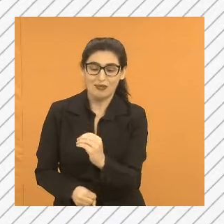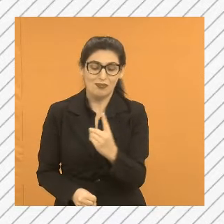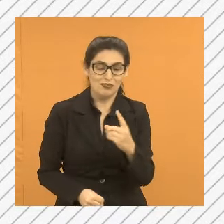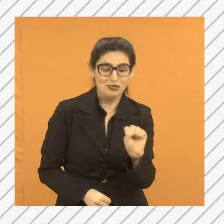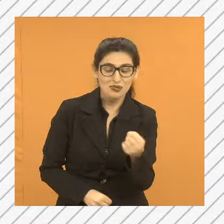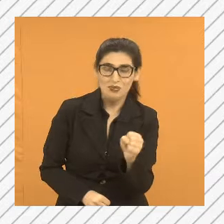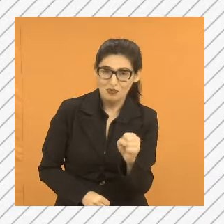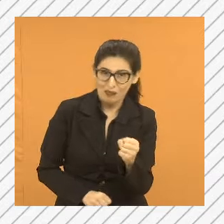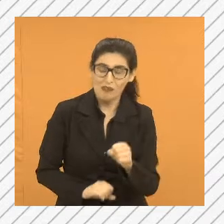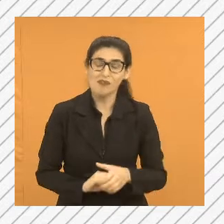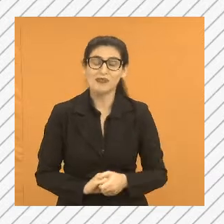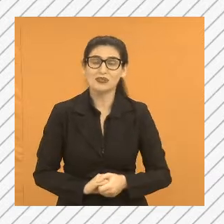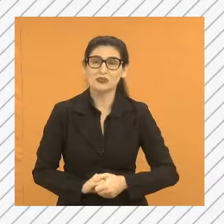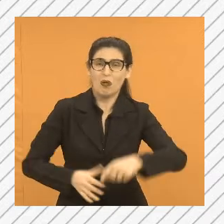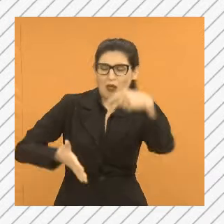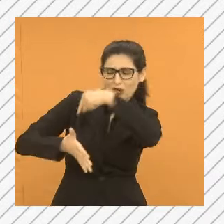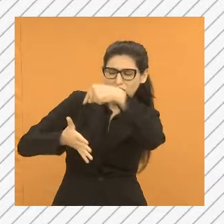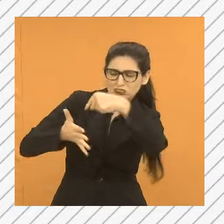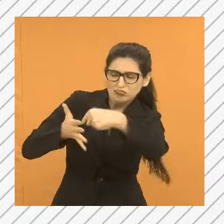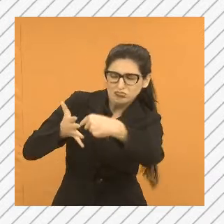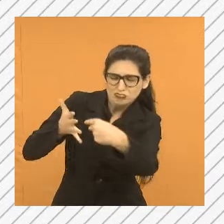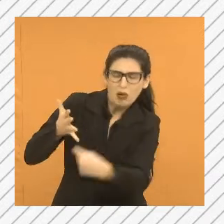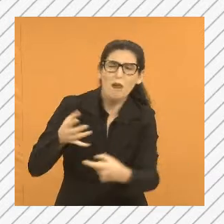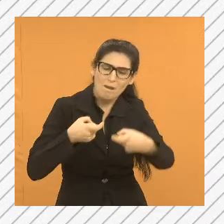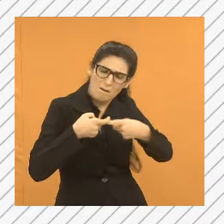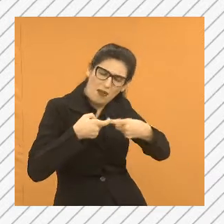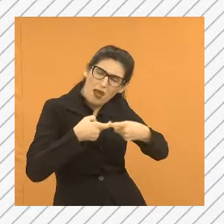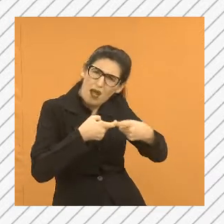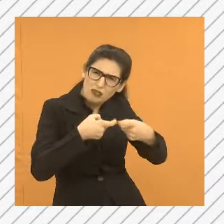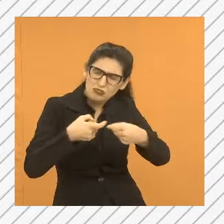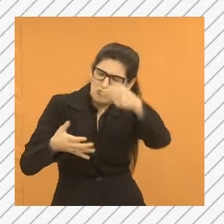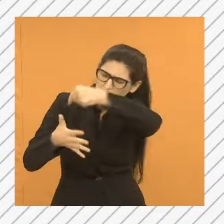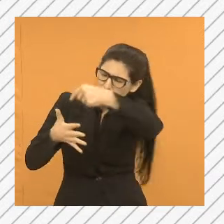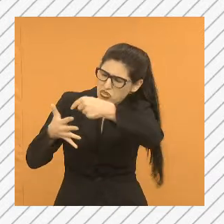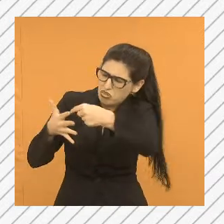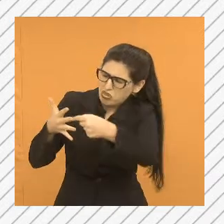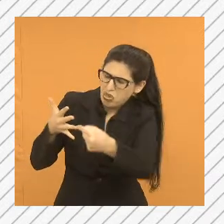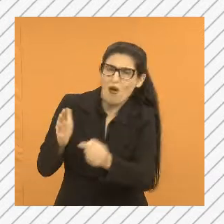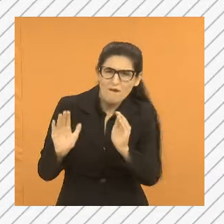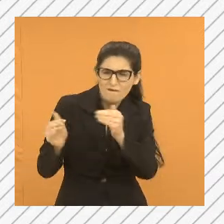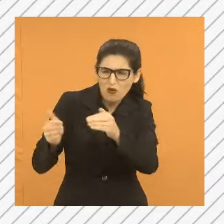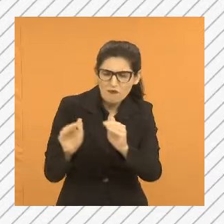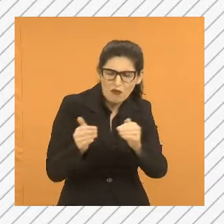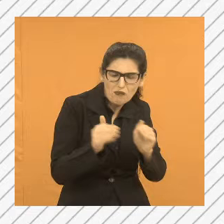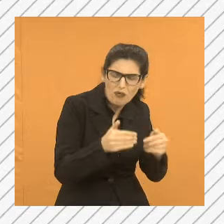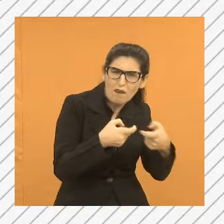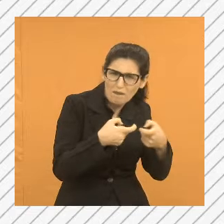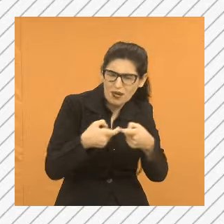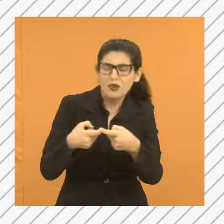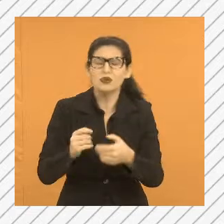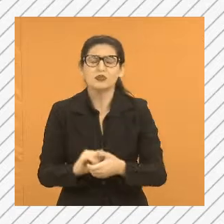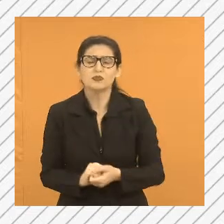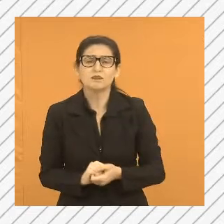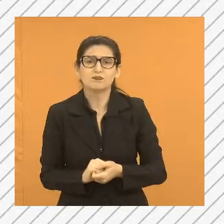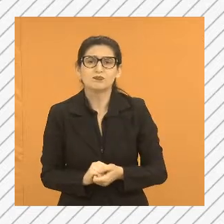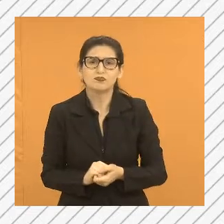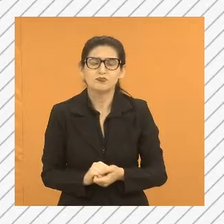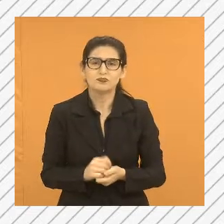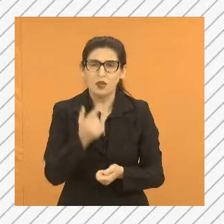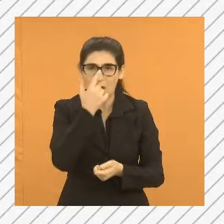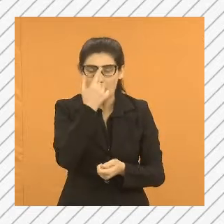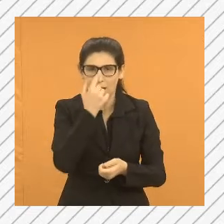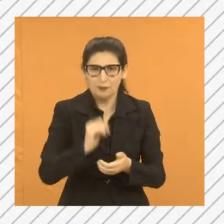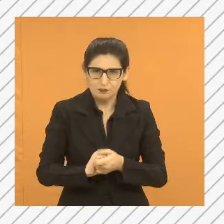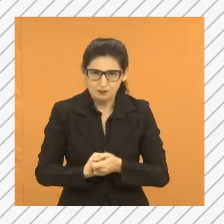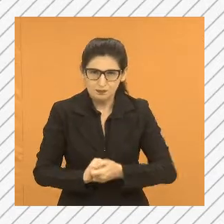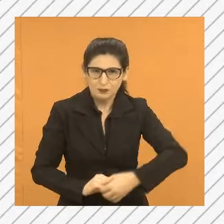entanto, algumas especialidades ainda temos alguma demanda reprimida, são considerados a partir